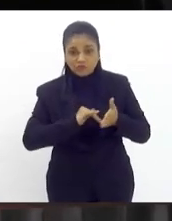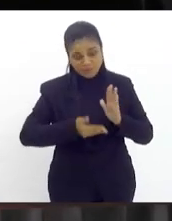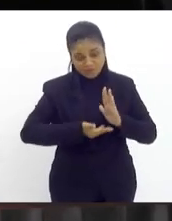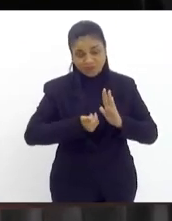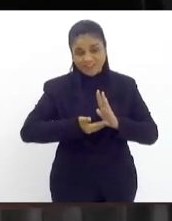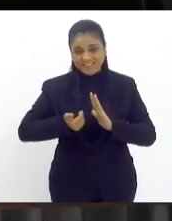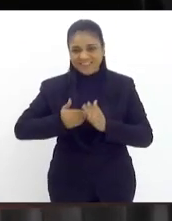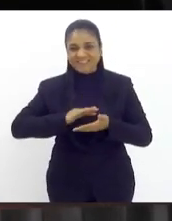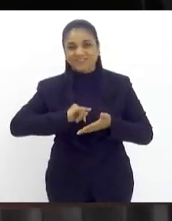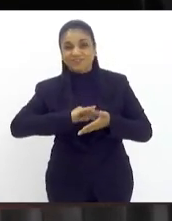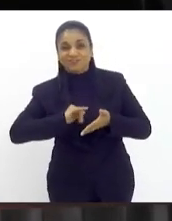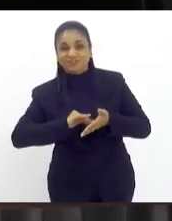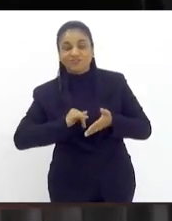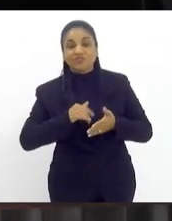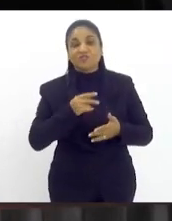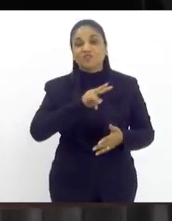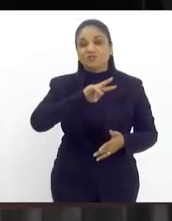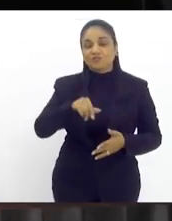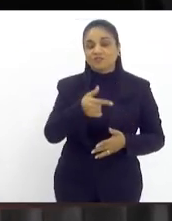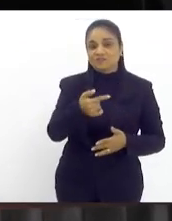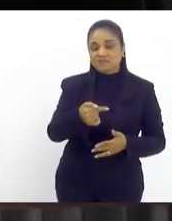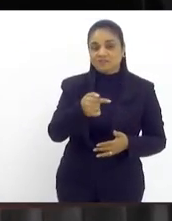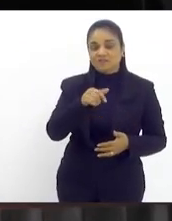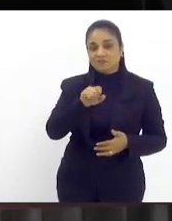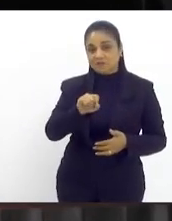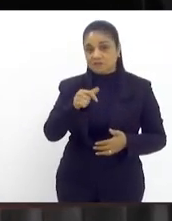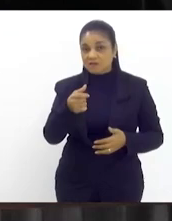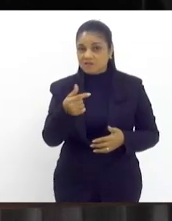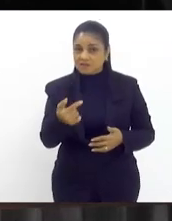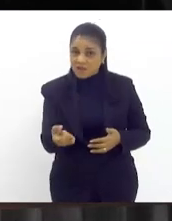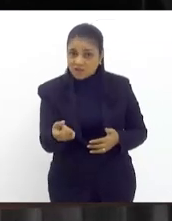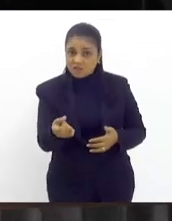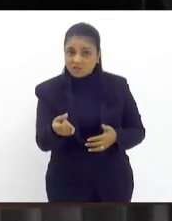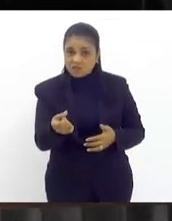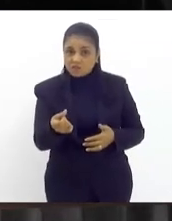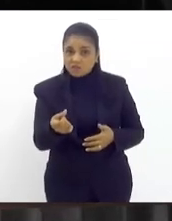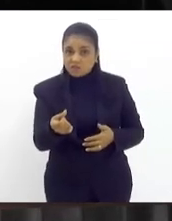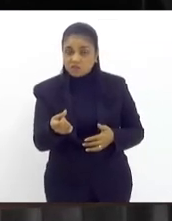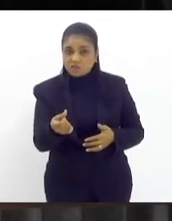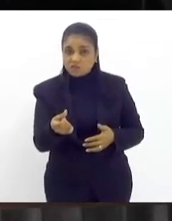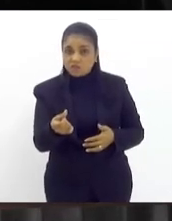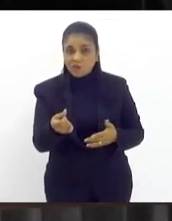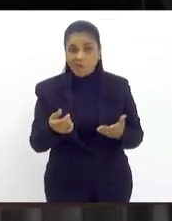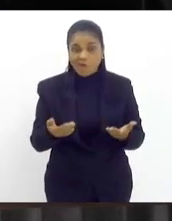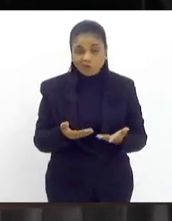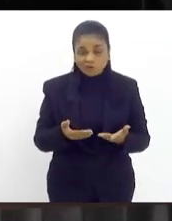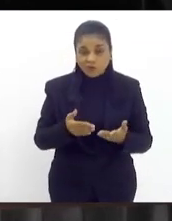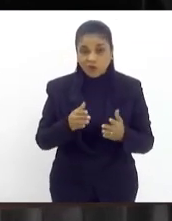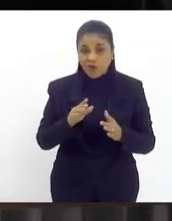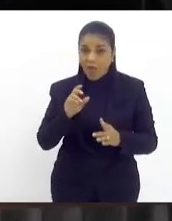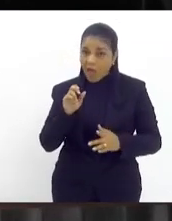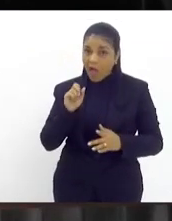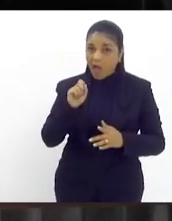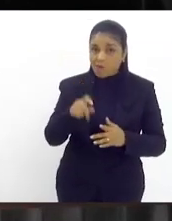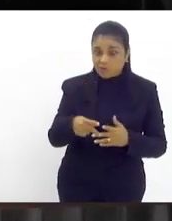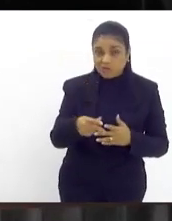2700 aproximadamente 786 quando deveria estar ganhando em final de carreira 6000